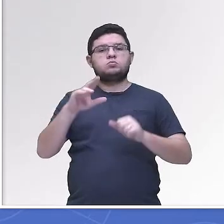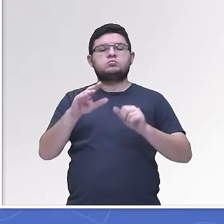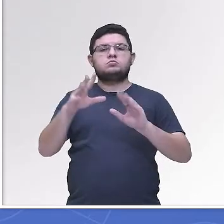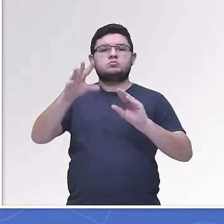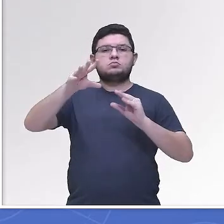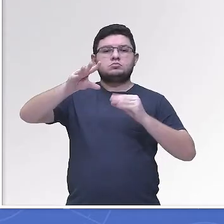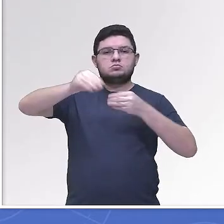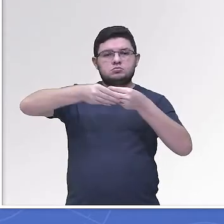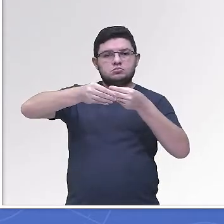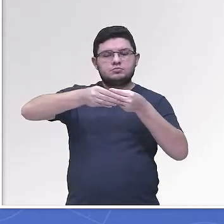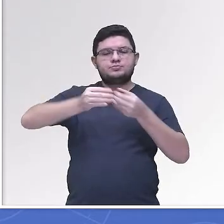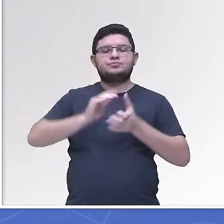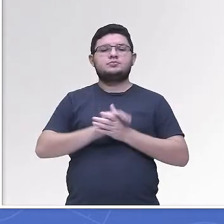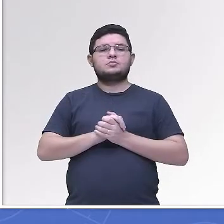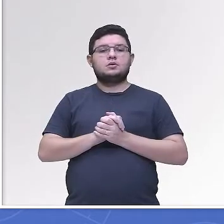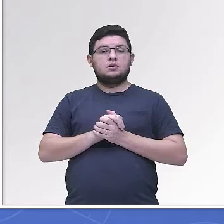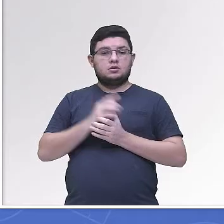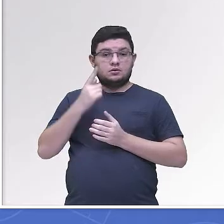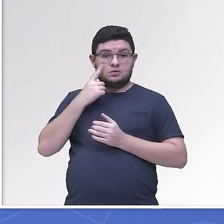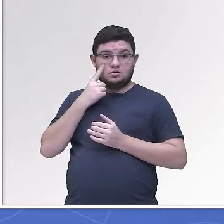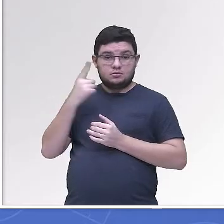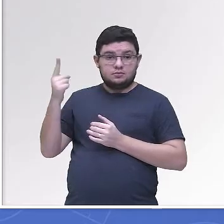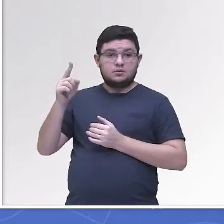de classificação, identifique as